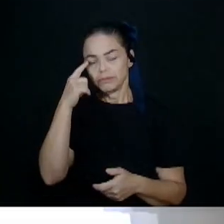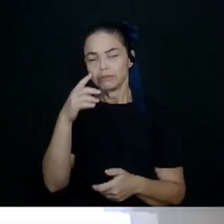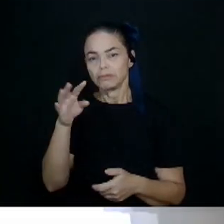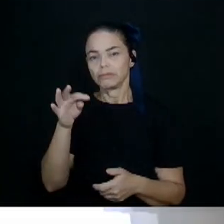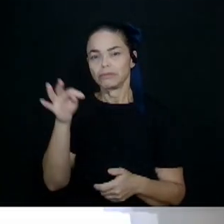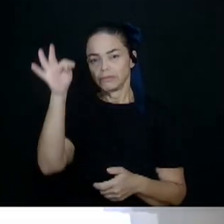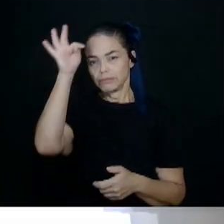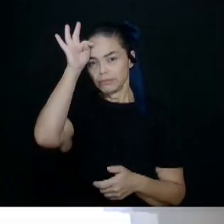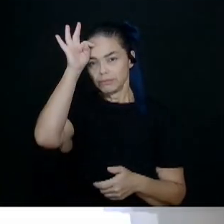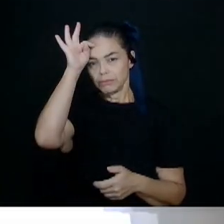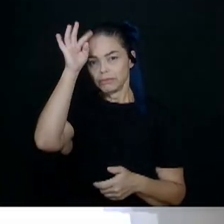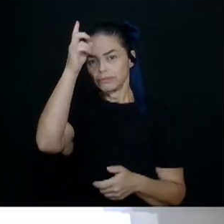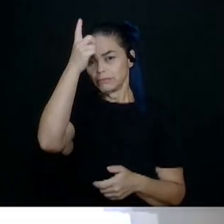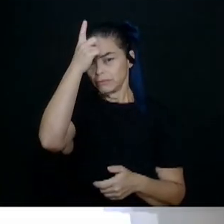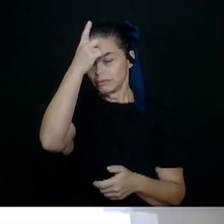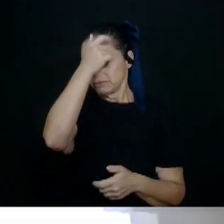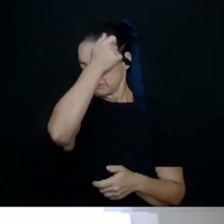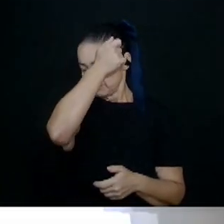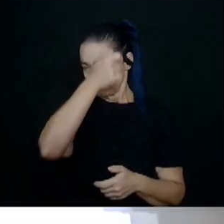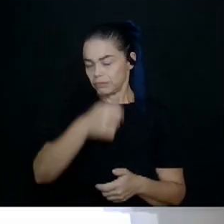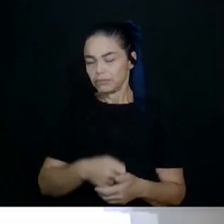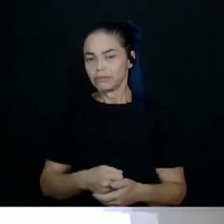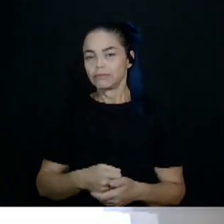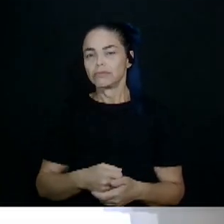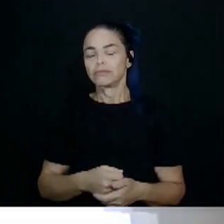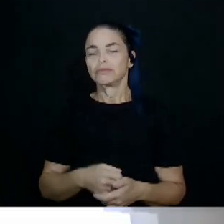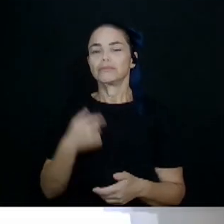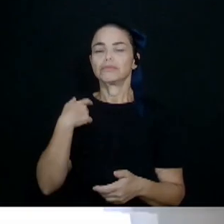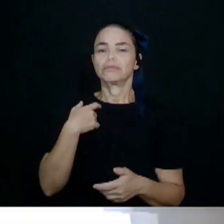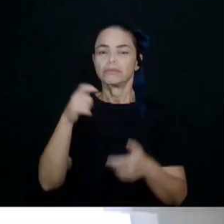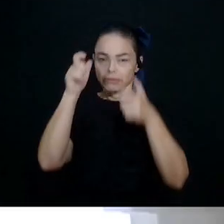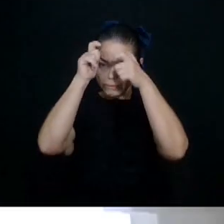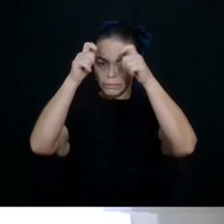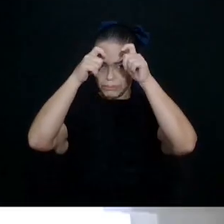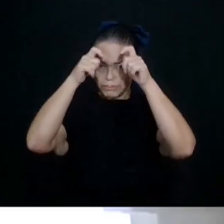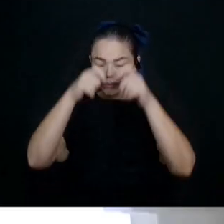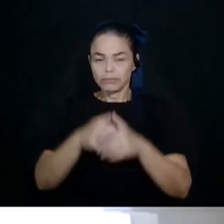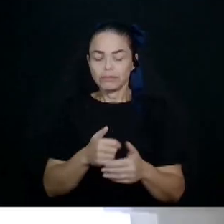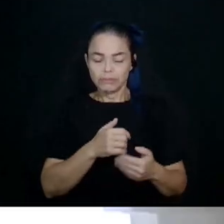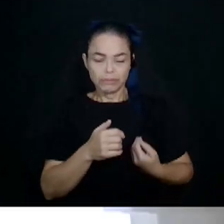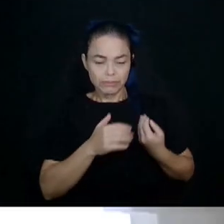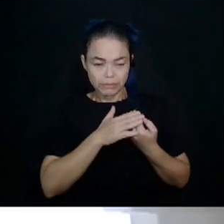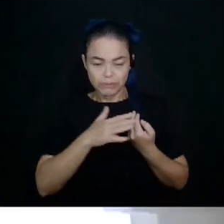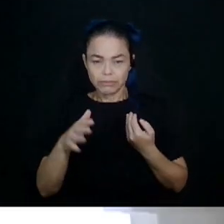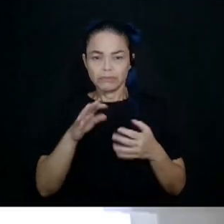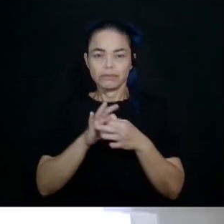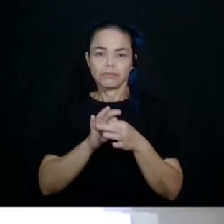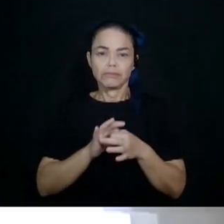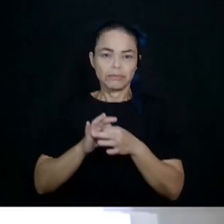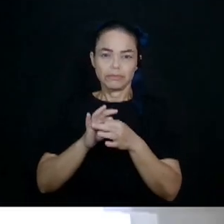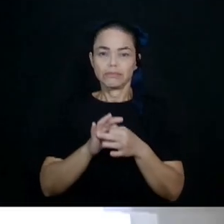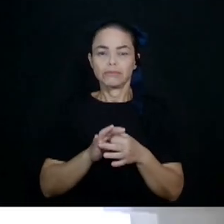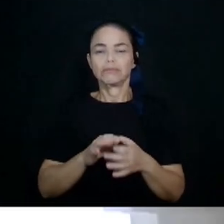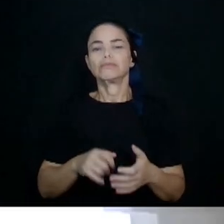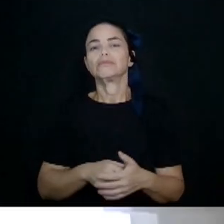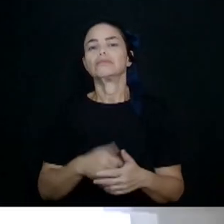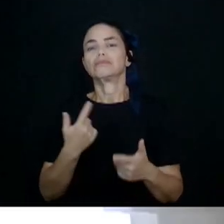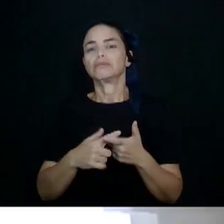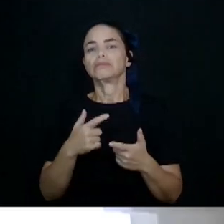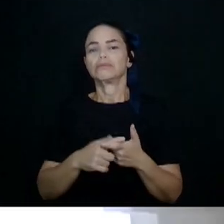atenção e hiperatividade, ele é um transtorno que, ao longo da vida, ele está associado. Por que eu falei dele primeiro? Porque ele é um transtorno